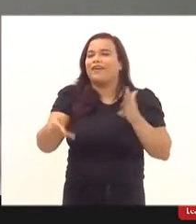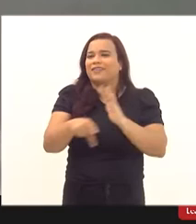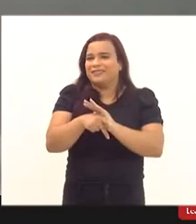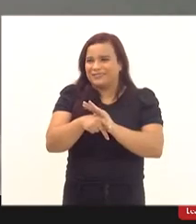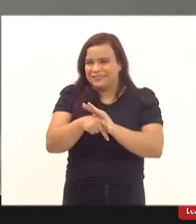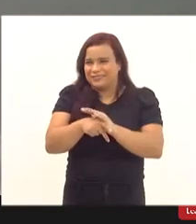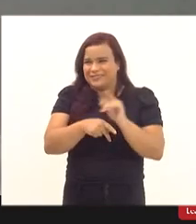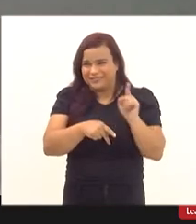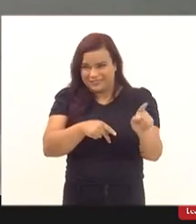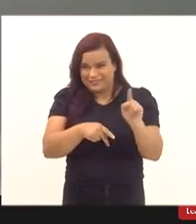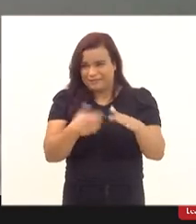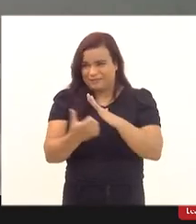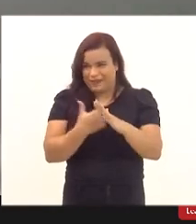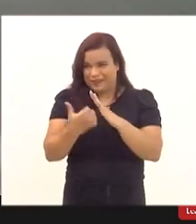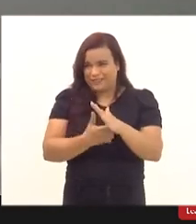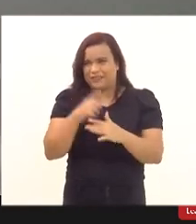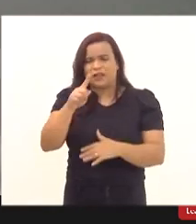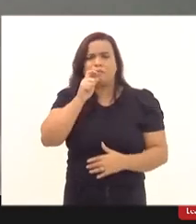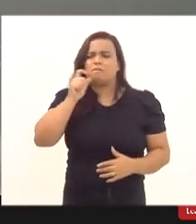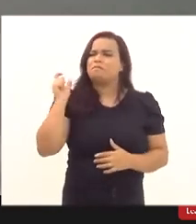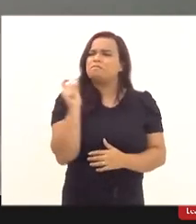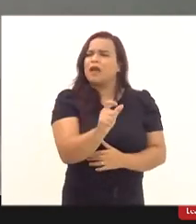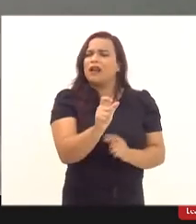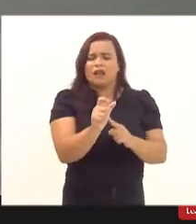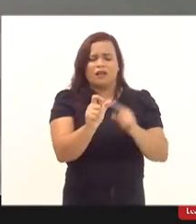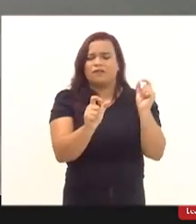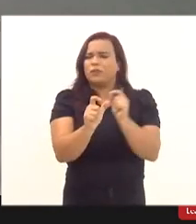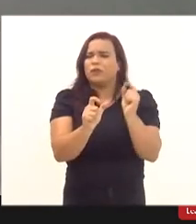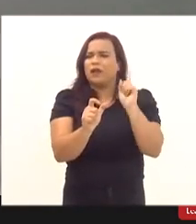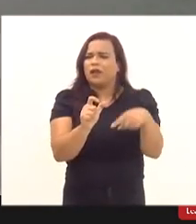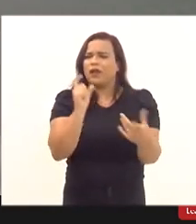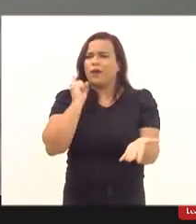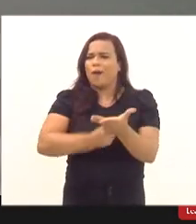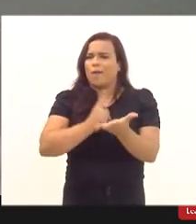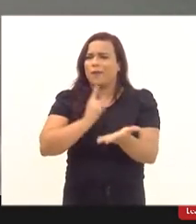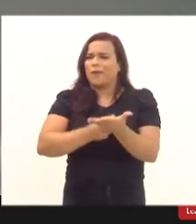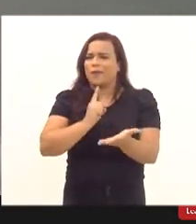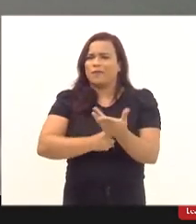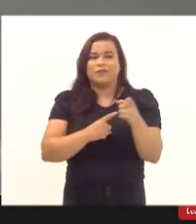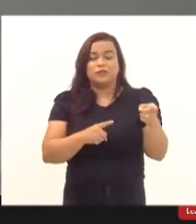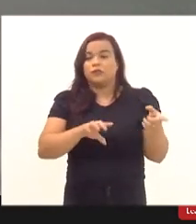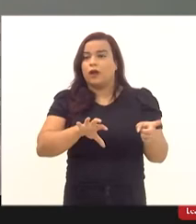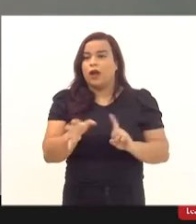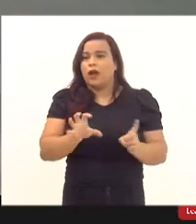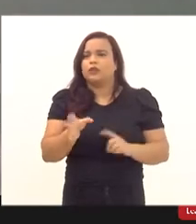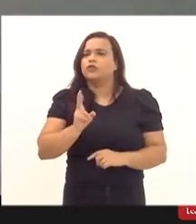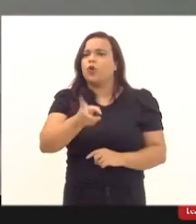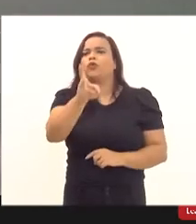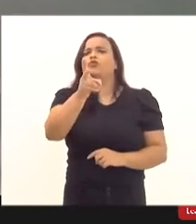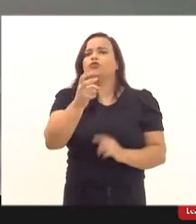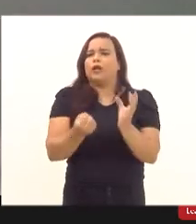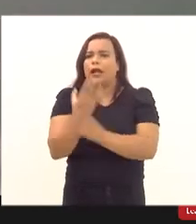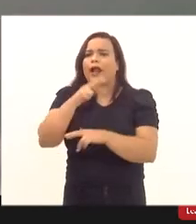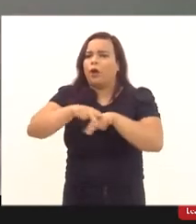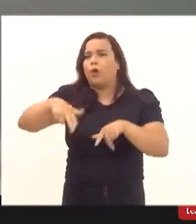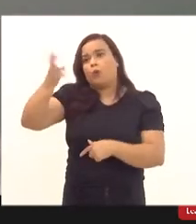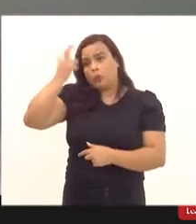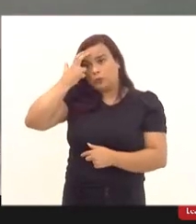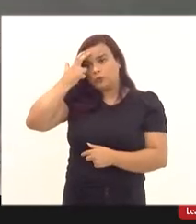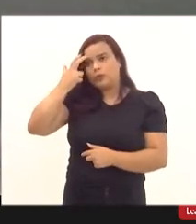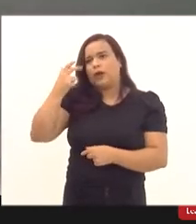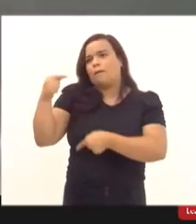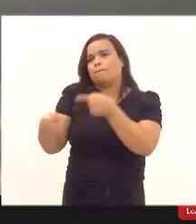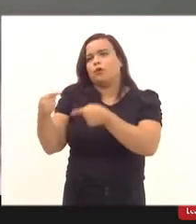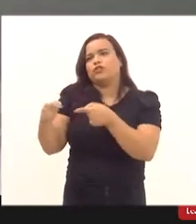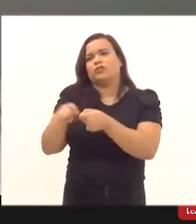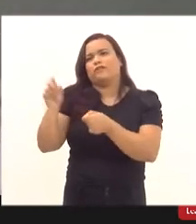e que palavra é essa e ele respondeu o compromisso de que rádio continue a fazer obra cultural e nunca de forma alguma faça